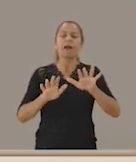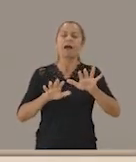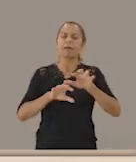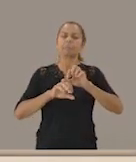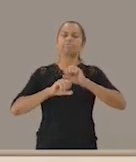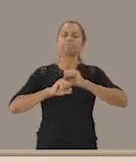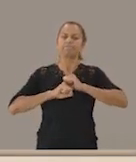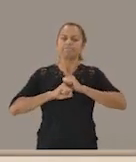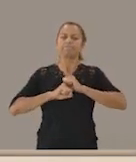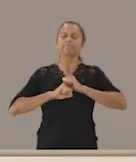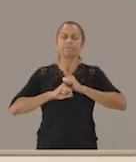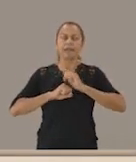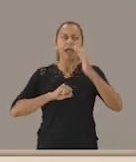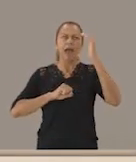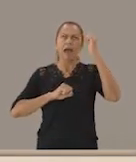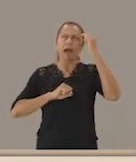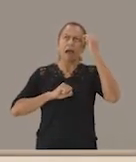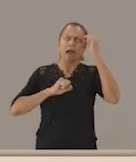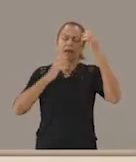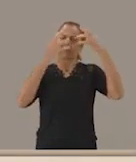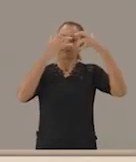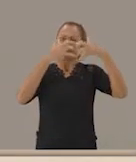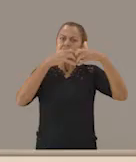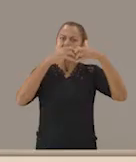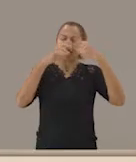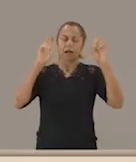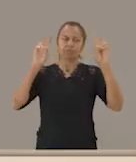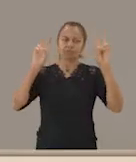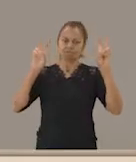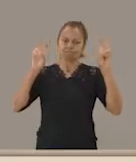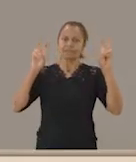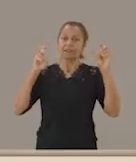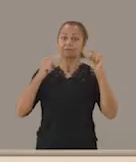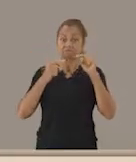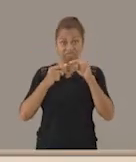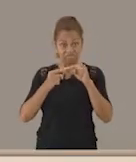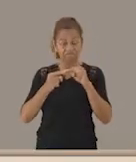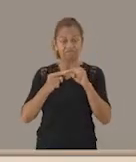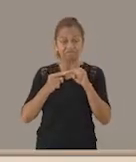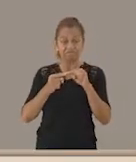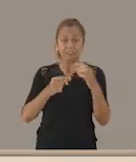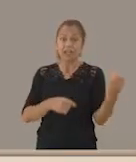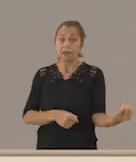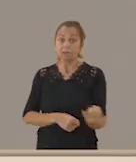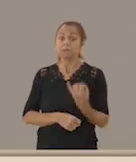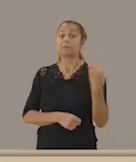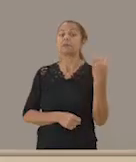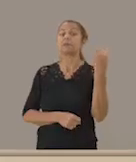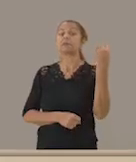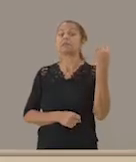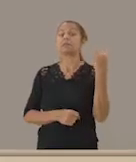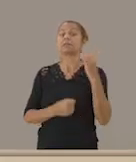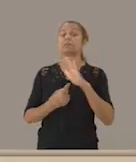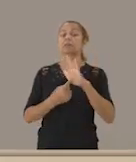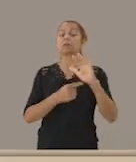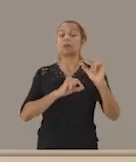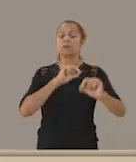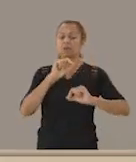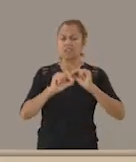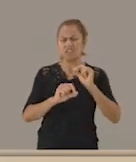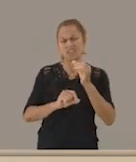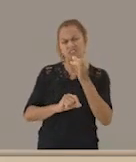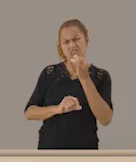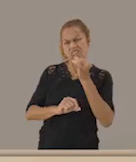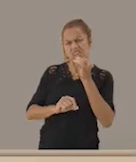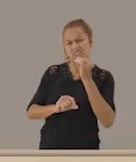e reflita criticamente sobre o assunto. É muito importante ressaltar que não existem